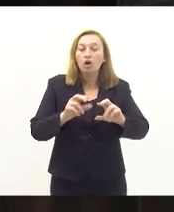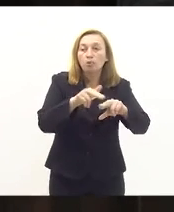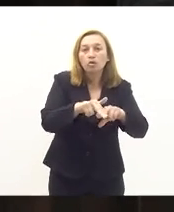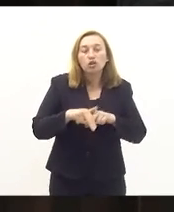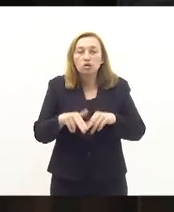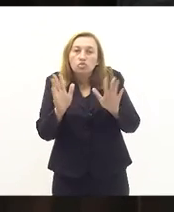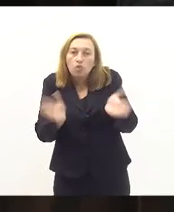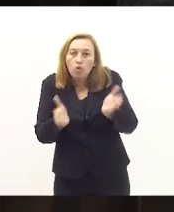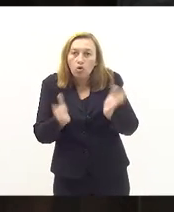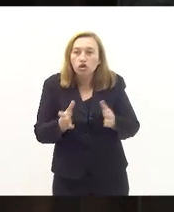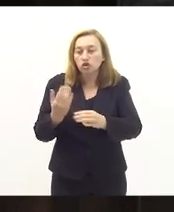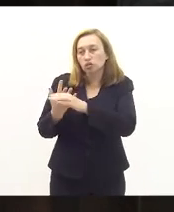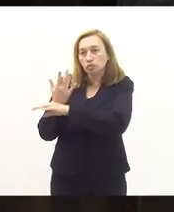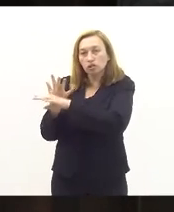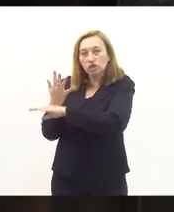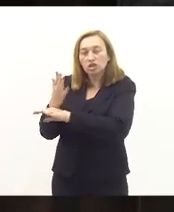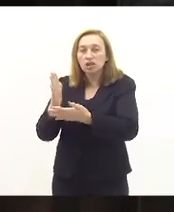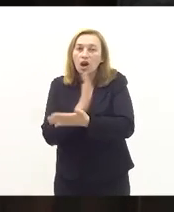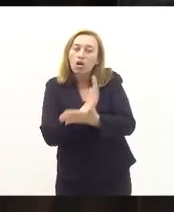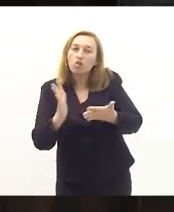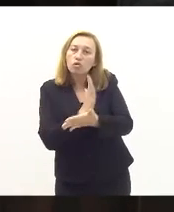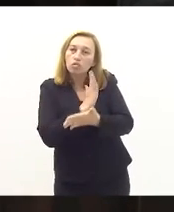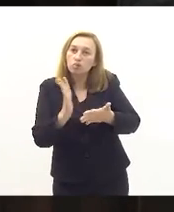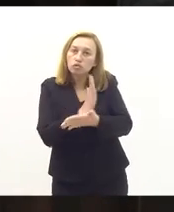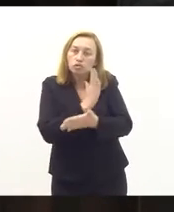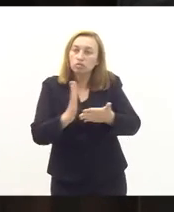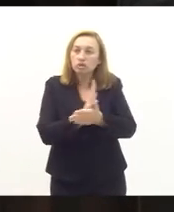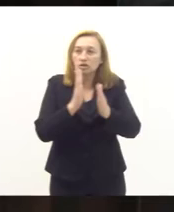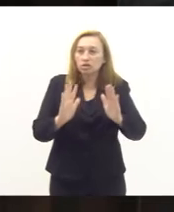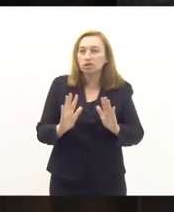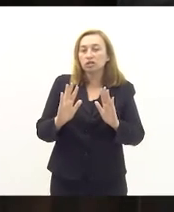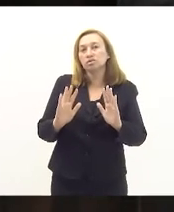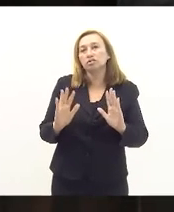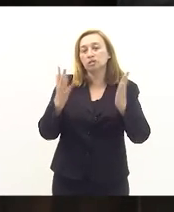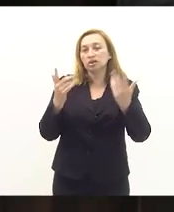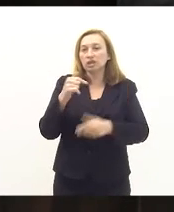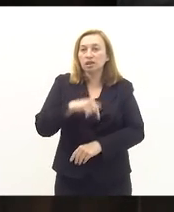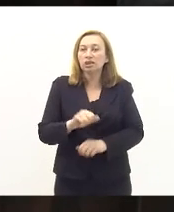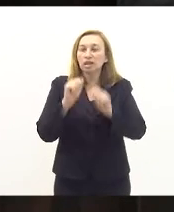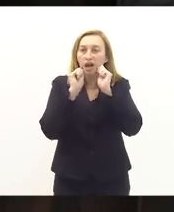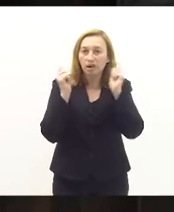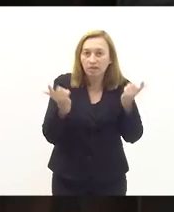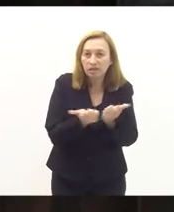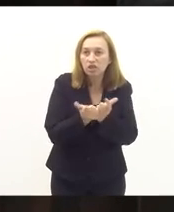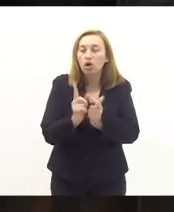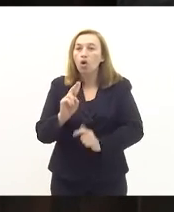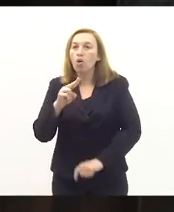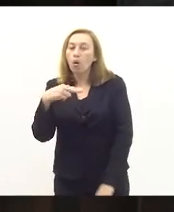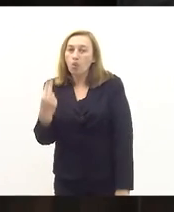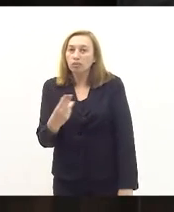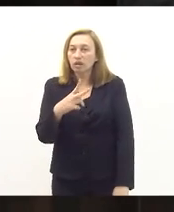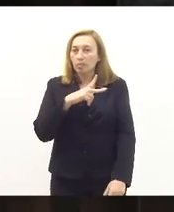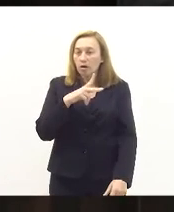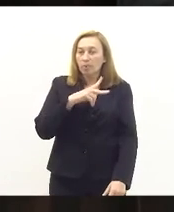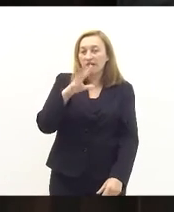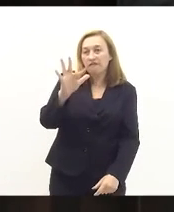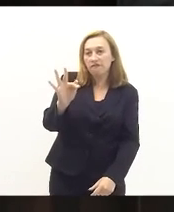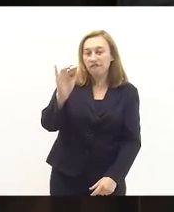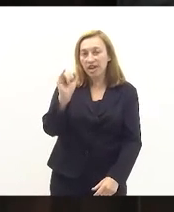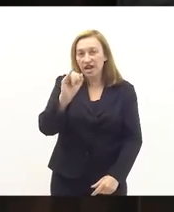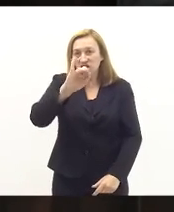Caxias quando eu estou participou de alguns eventos aqui na Assembleia o ou na própria feijão